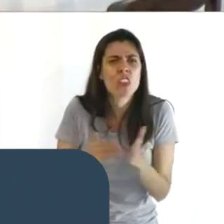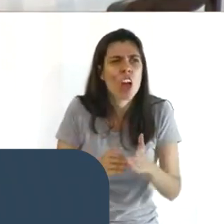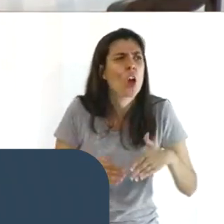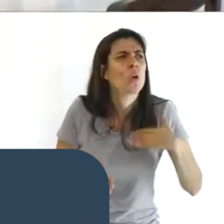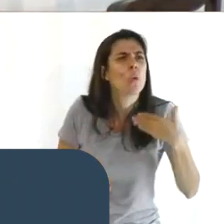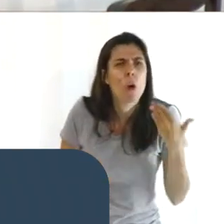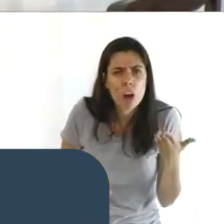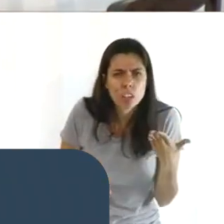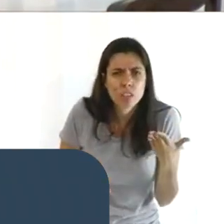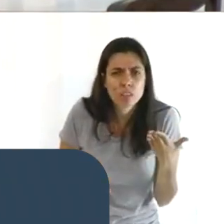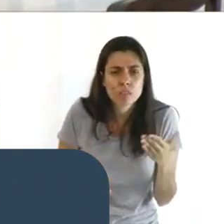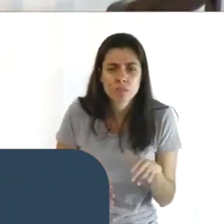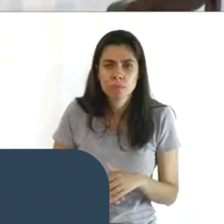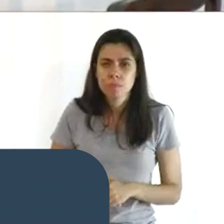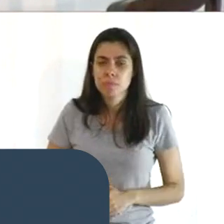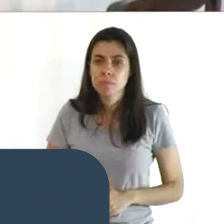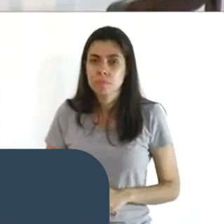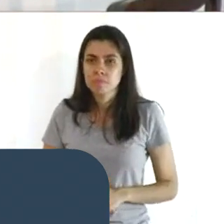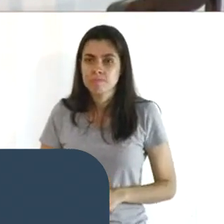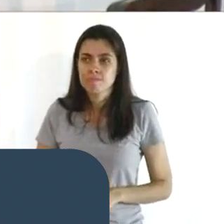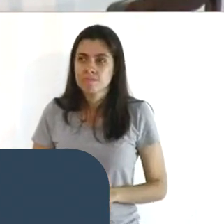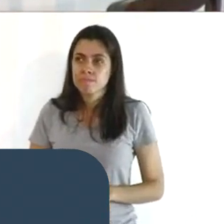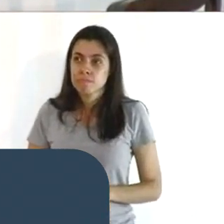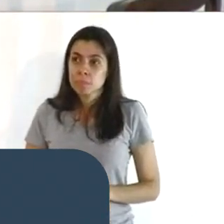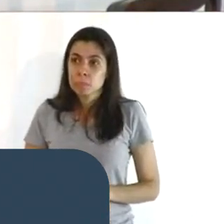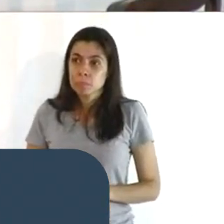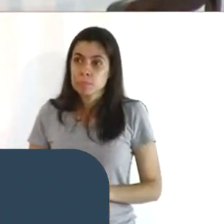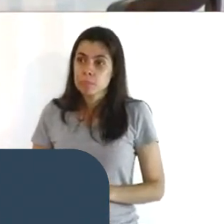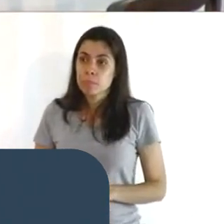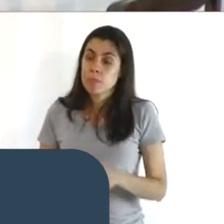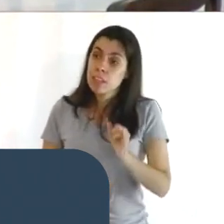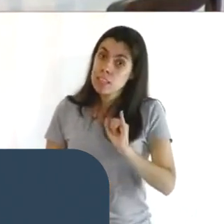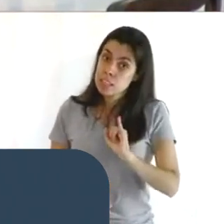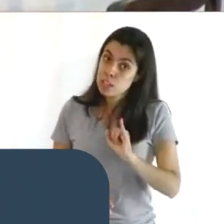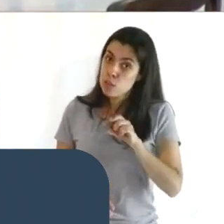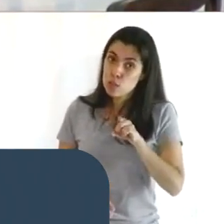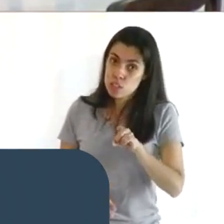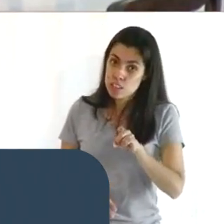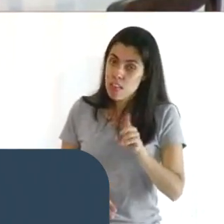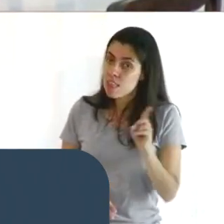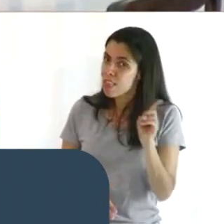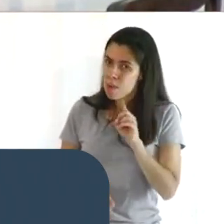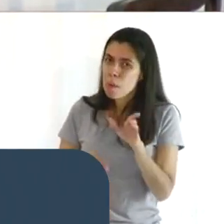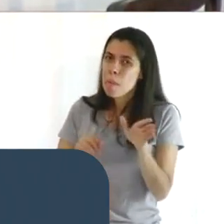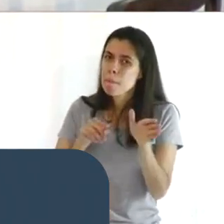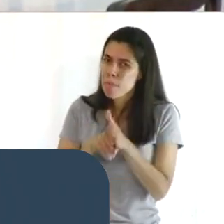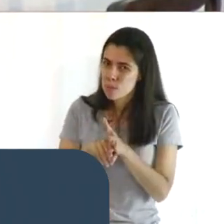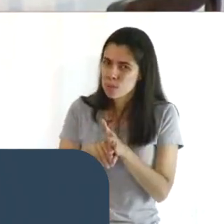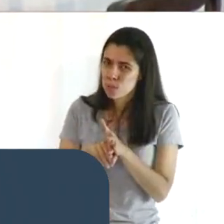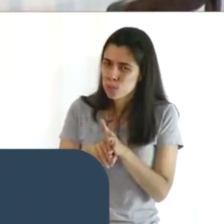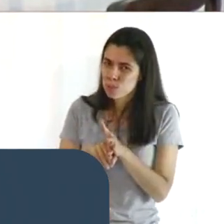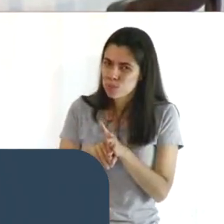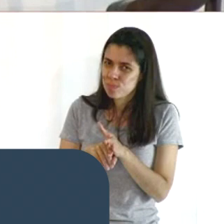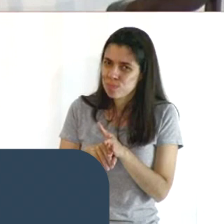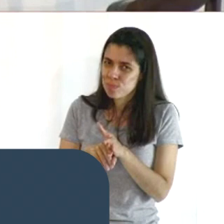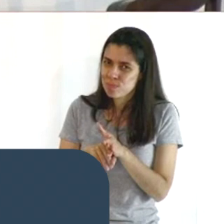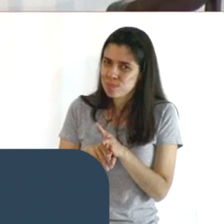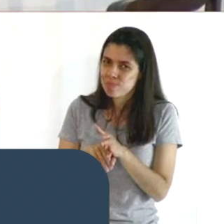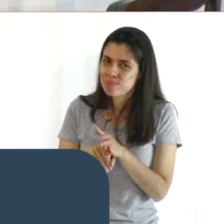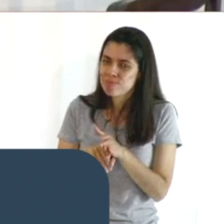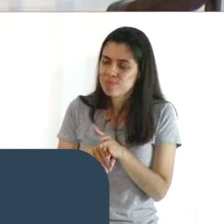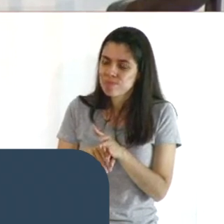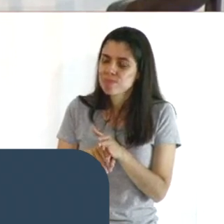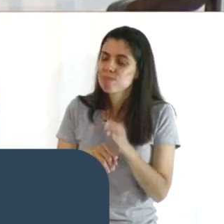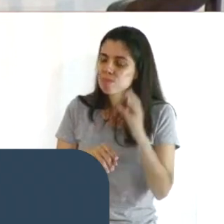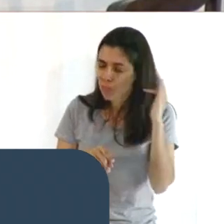já tivemos na nossa caminhada, e se você não teve até aqui, certamente o terá ainda, porque nesta terra nós somos peregrinos, nós